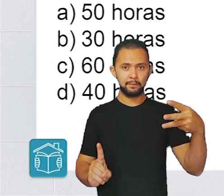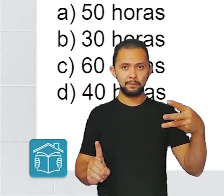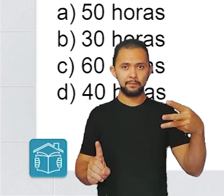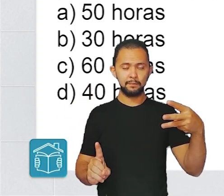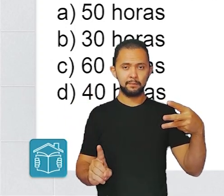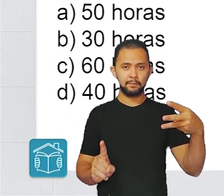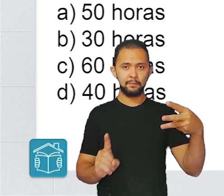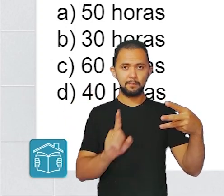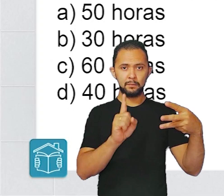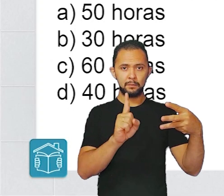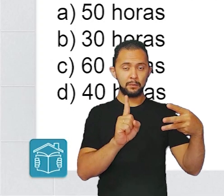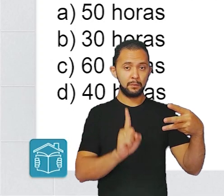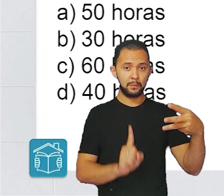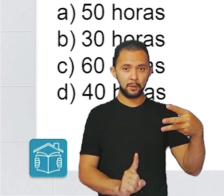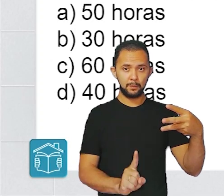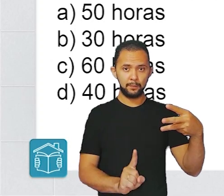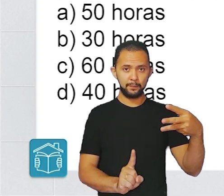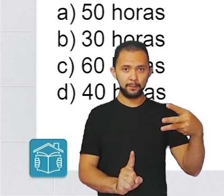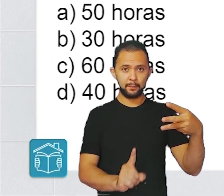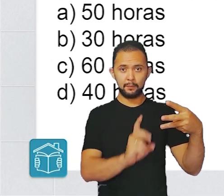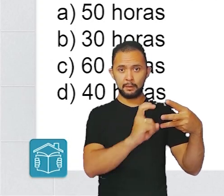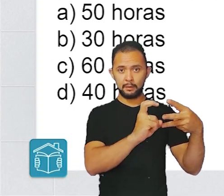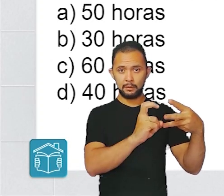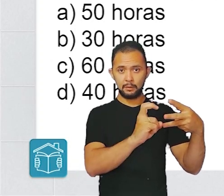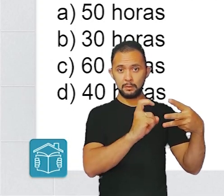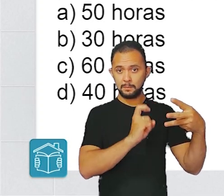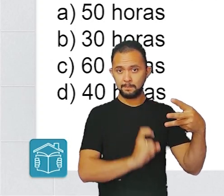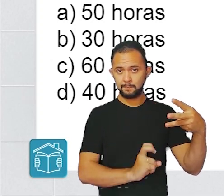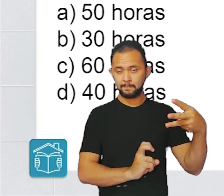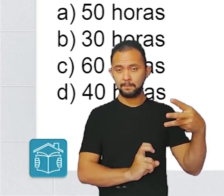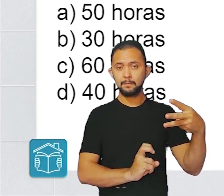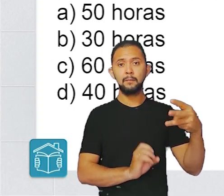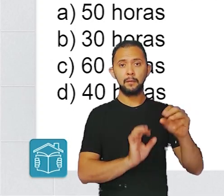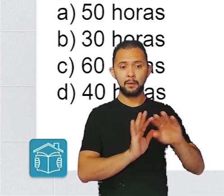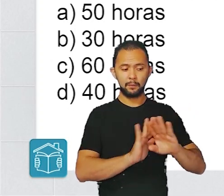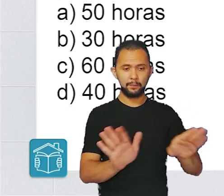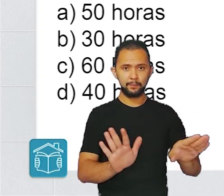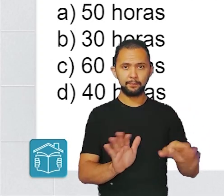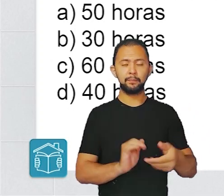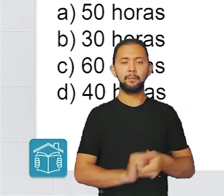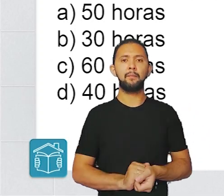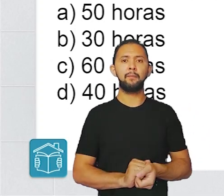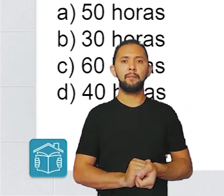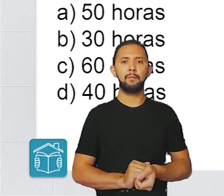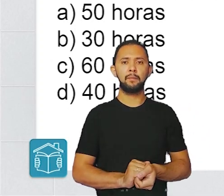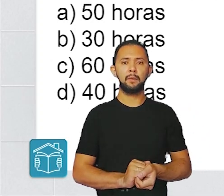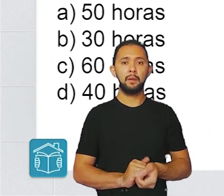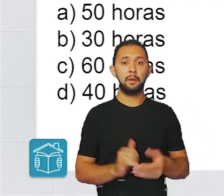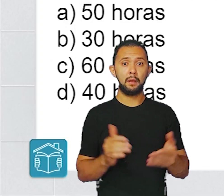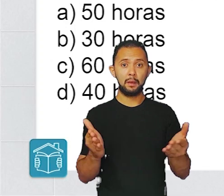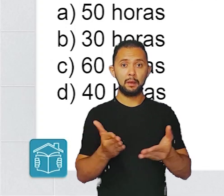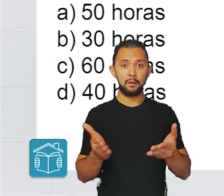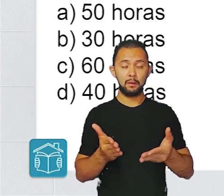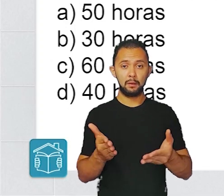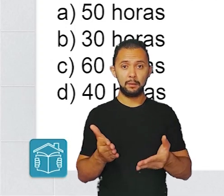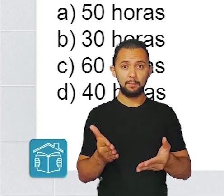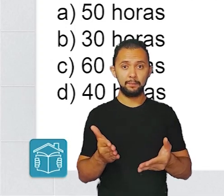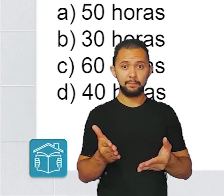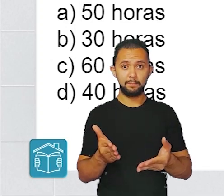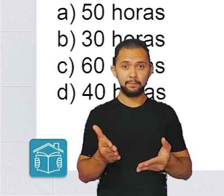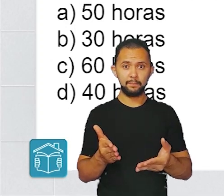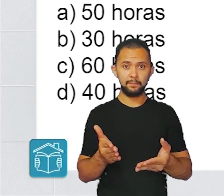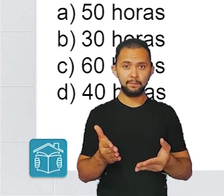3 dividido por 3 é 1. O 1 não dá, só repete. E o 5 também não dá, só repete.